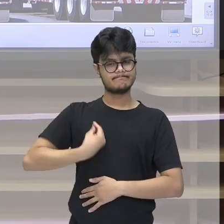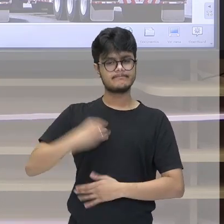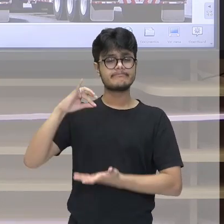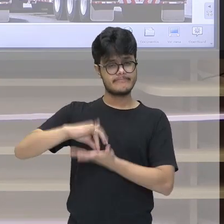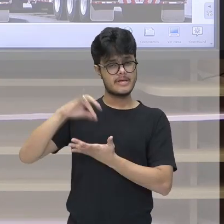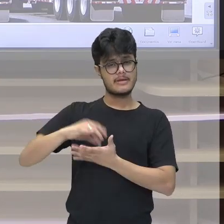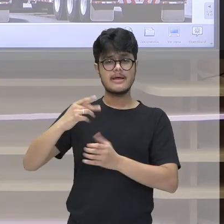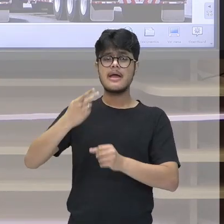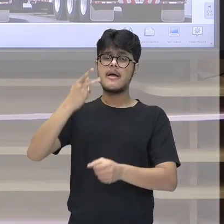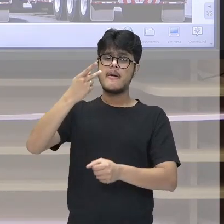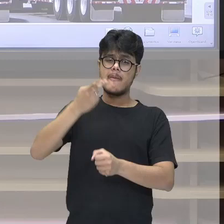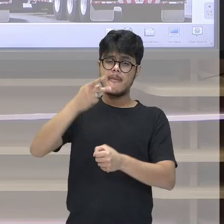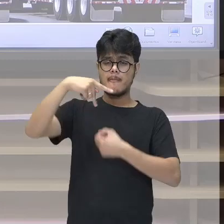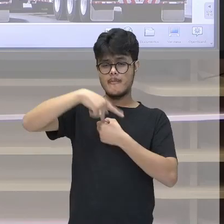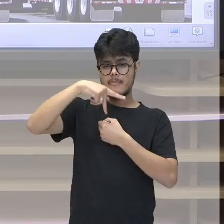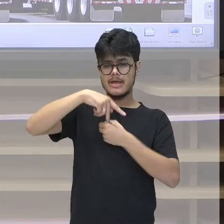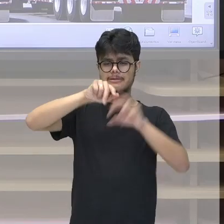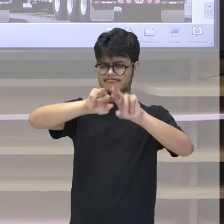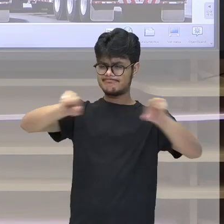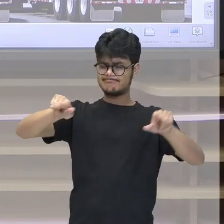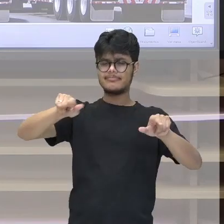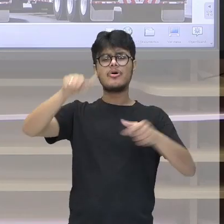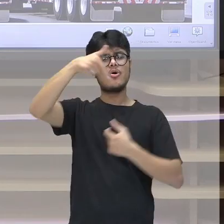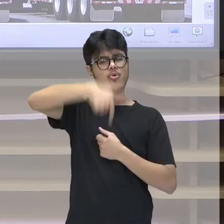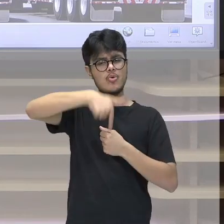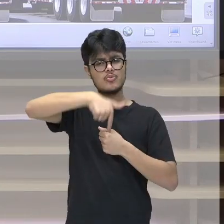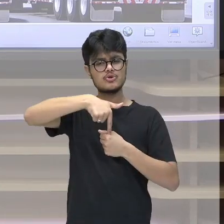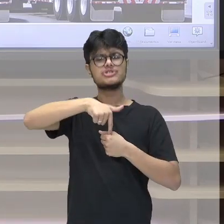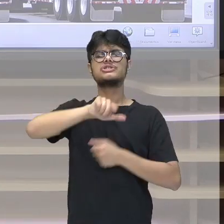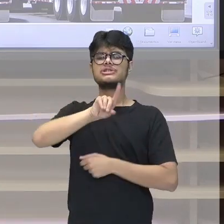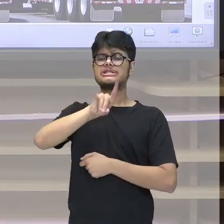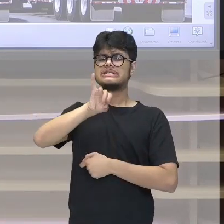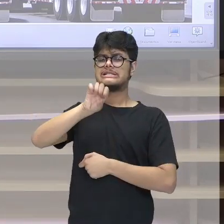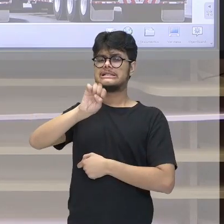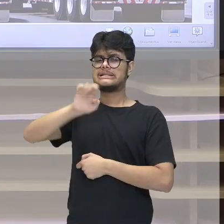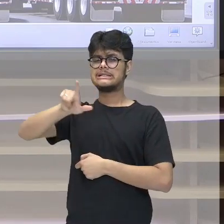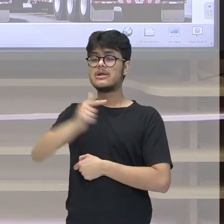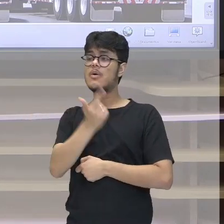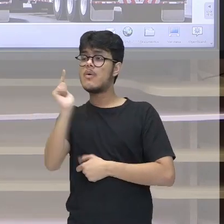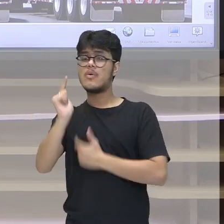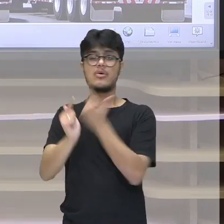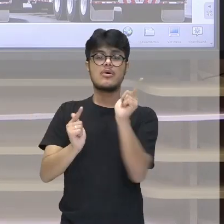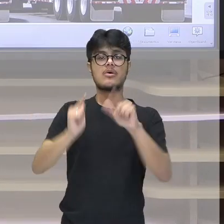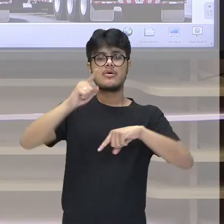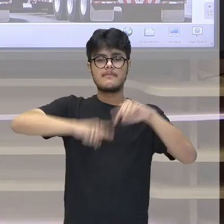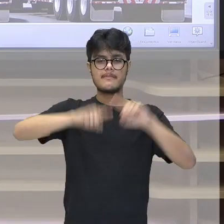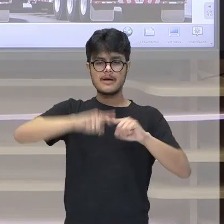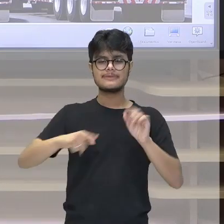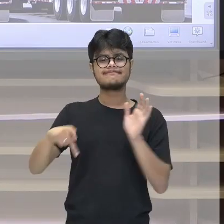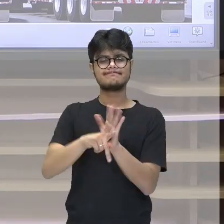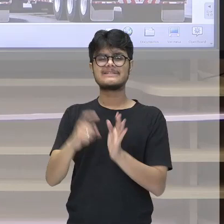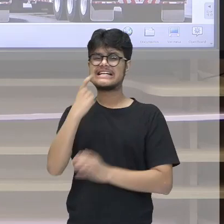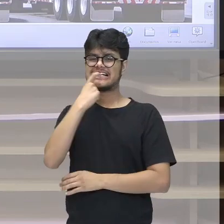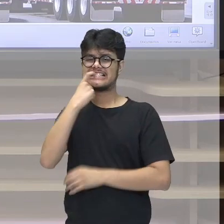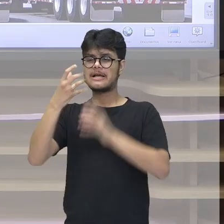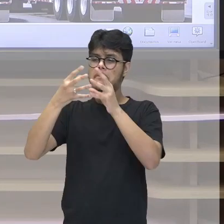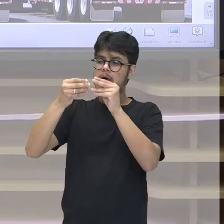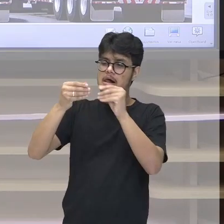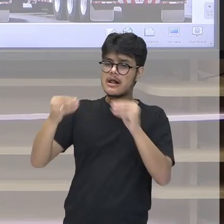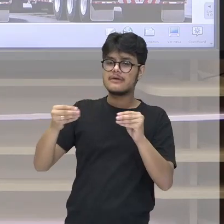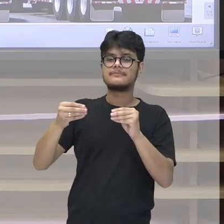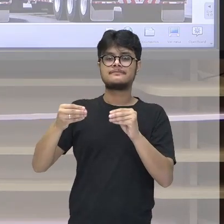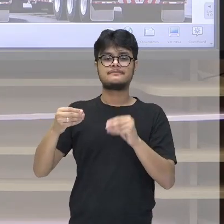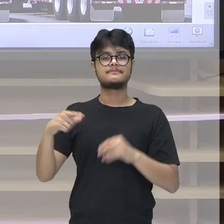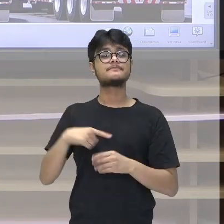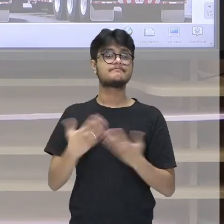que a gente tira principalmente a gasolina, o diesel, fora outros produtos que são tirados do petróleo, né,